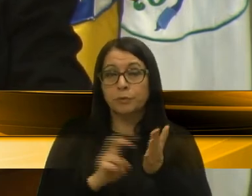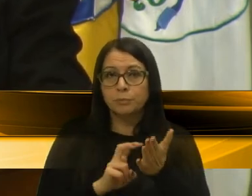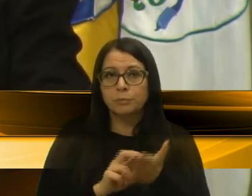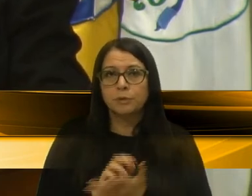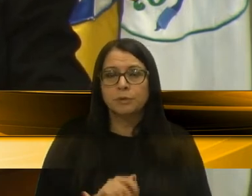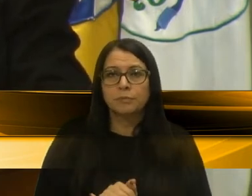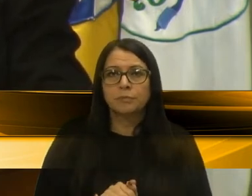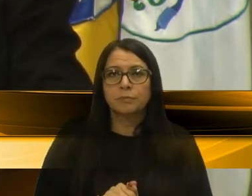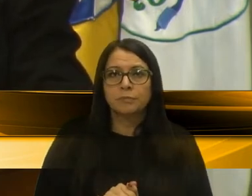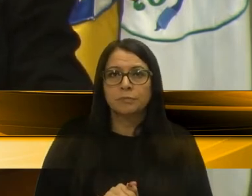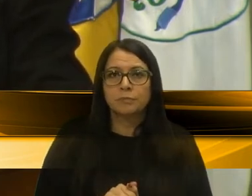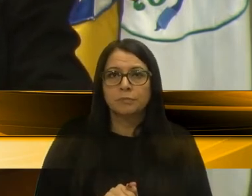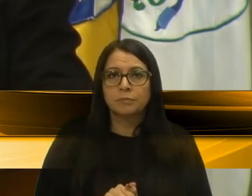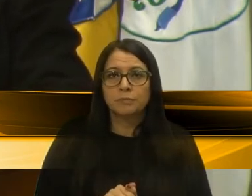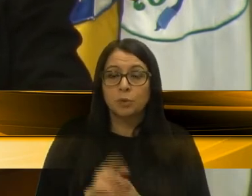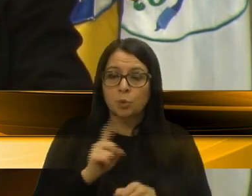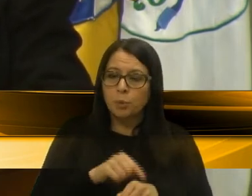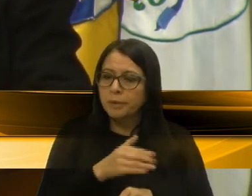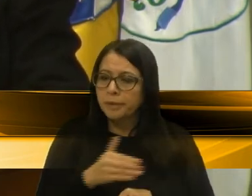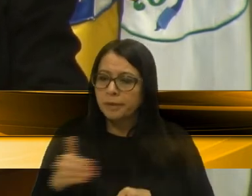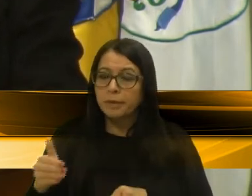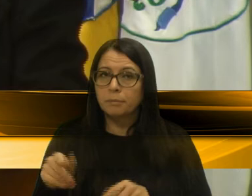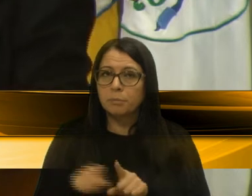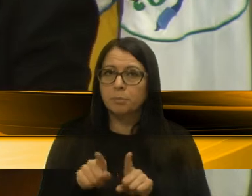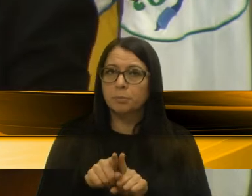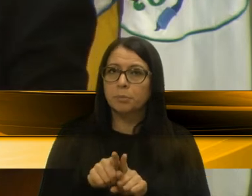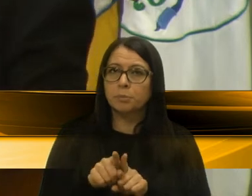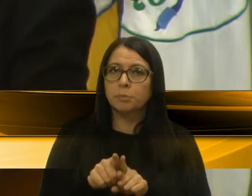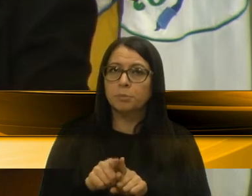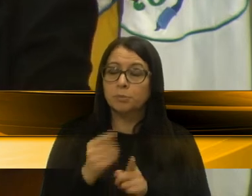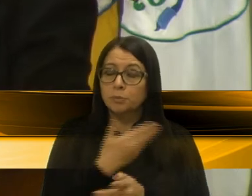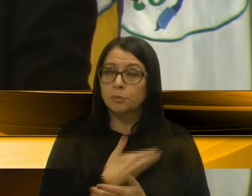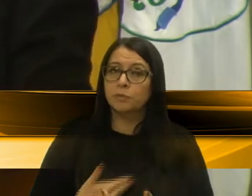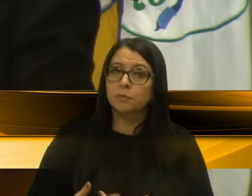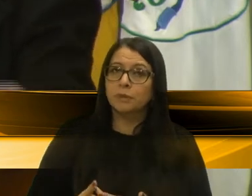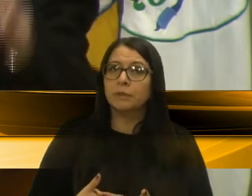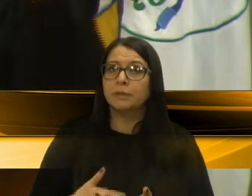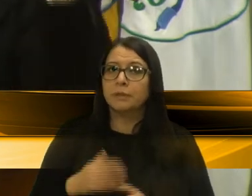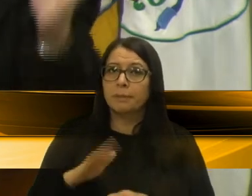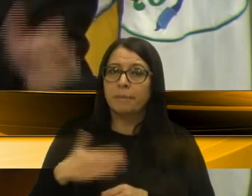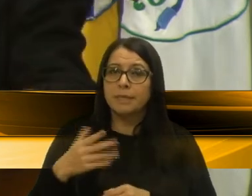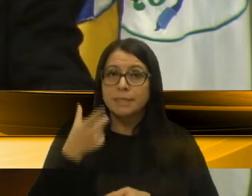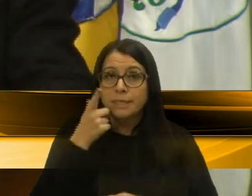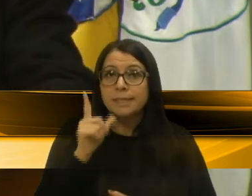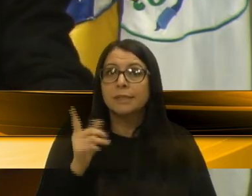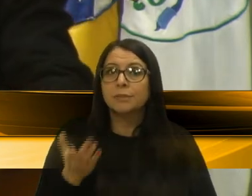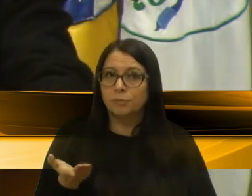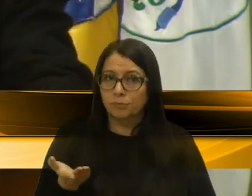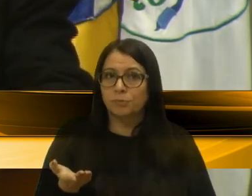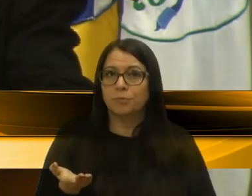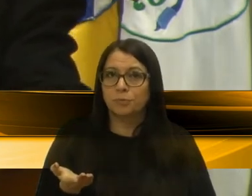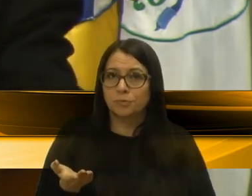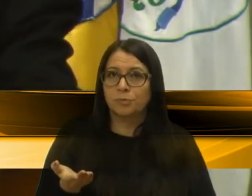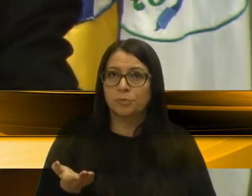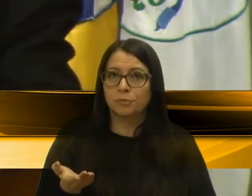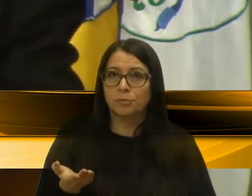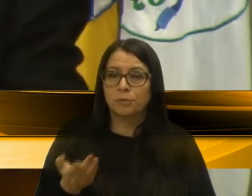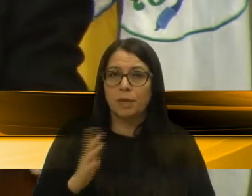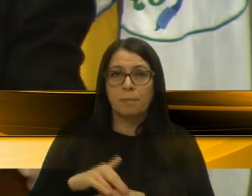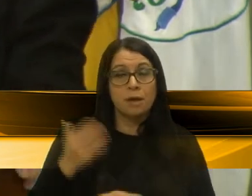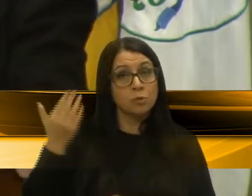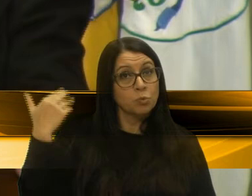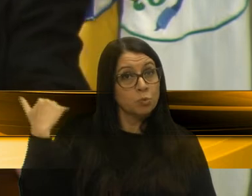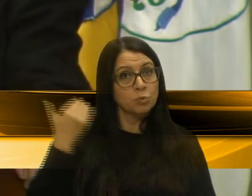bancos, no período do seu governo, foi que mais ganhou, né? Mais que inclusive que os